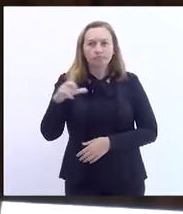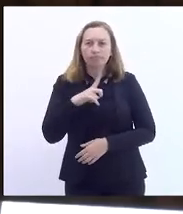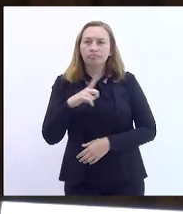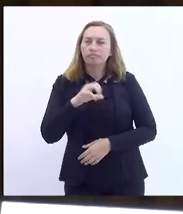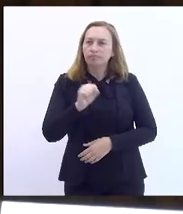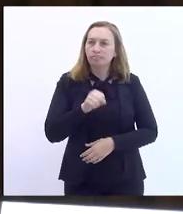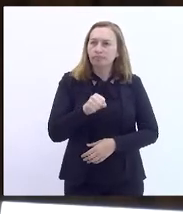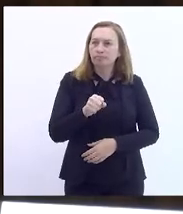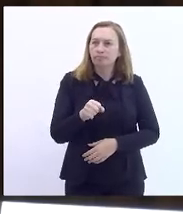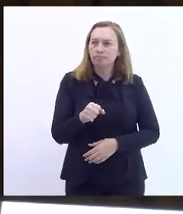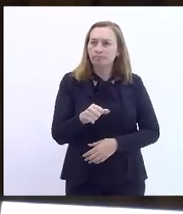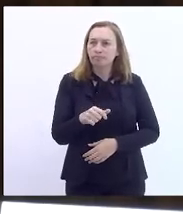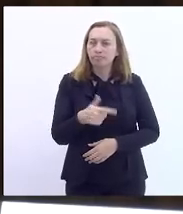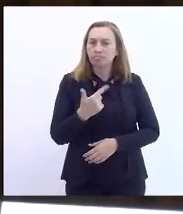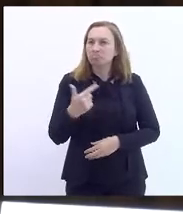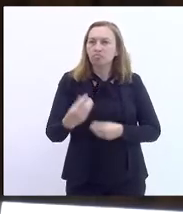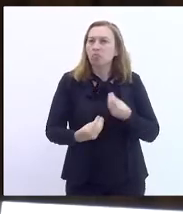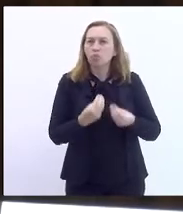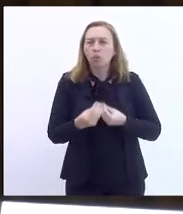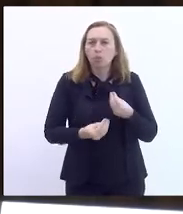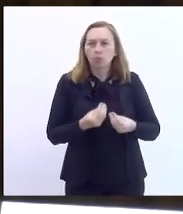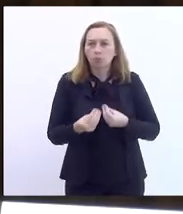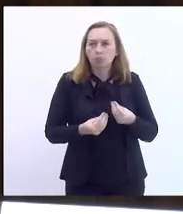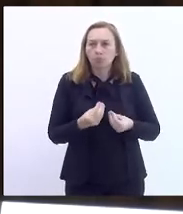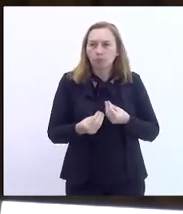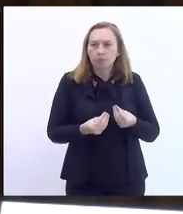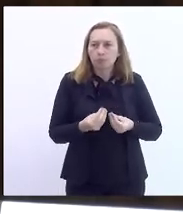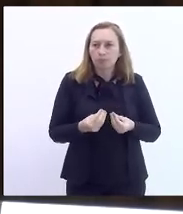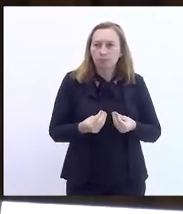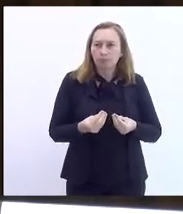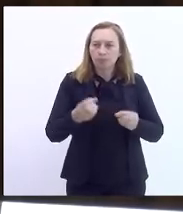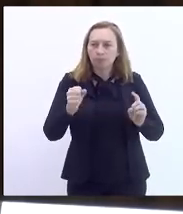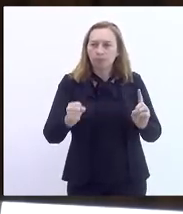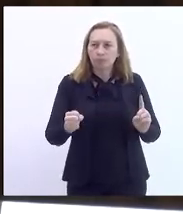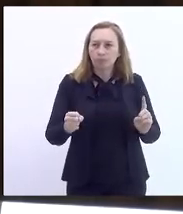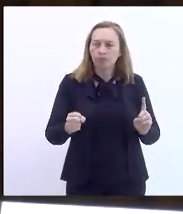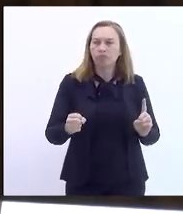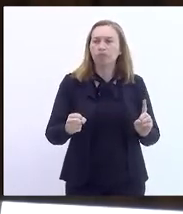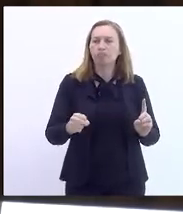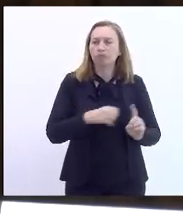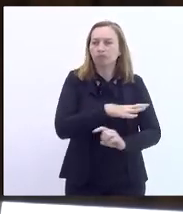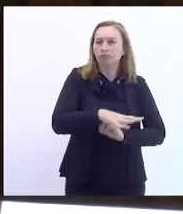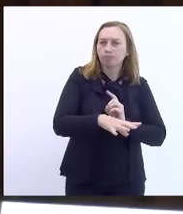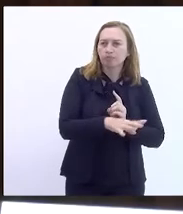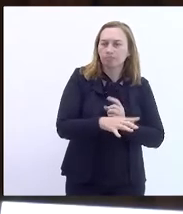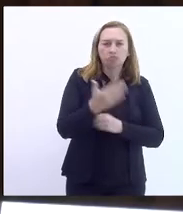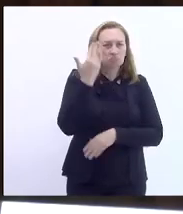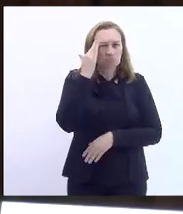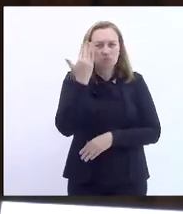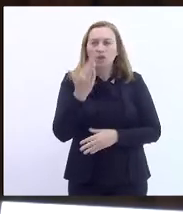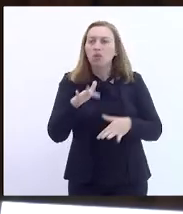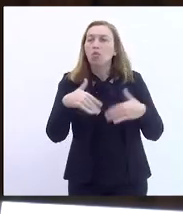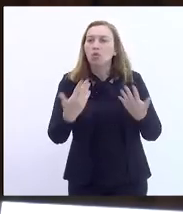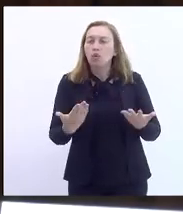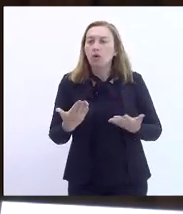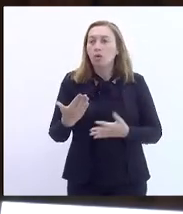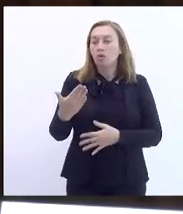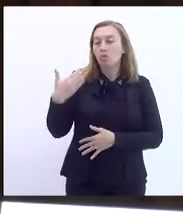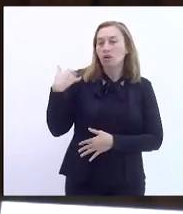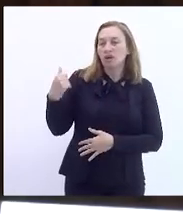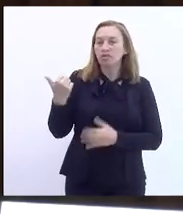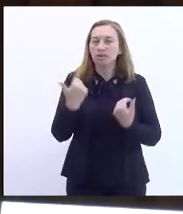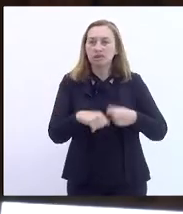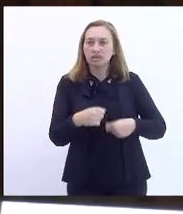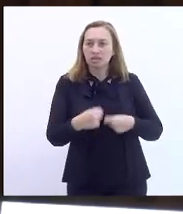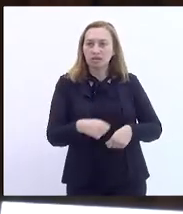lado não tem como mais nessa sociedade a gente não se entender Qual é o lado que temos